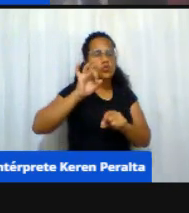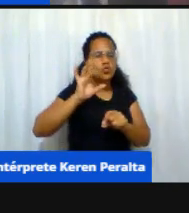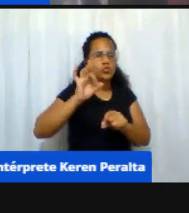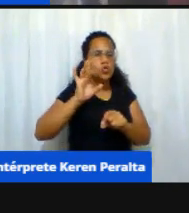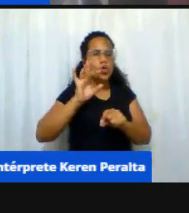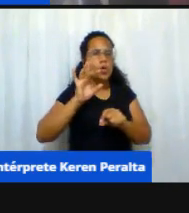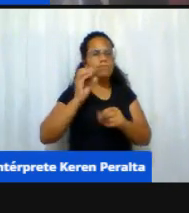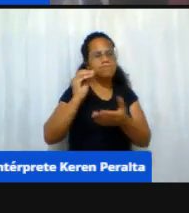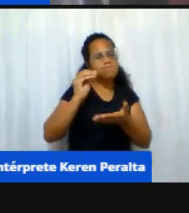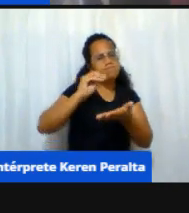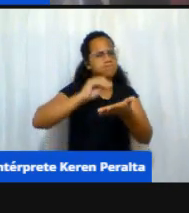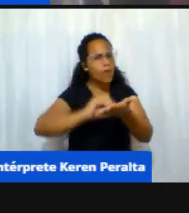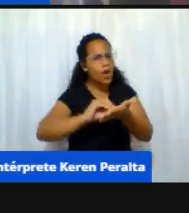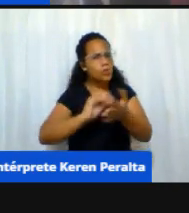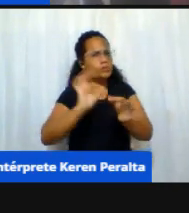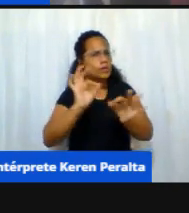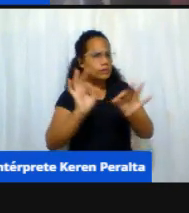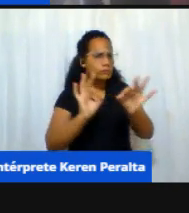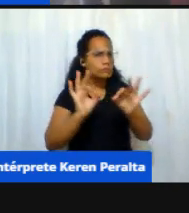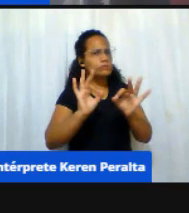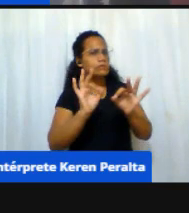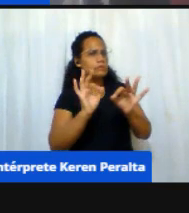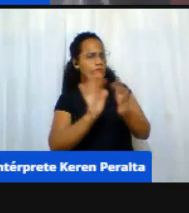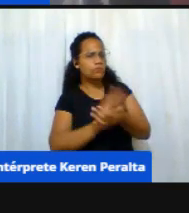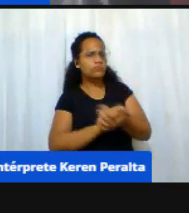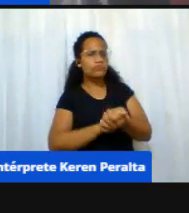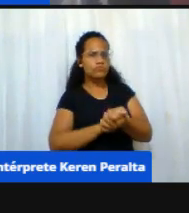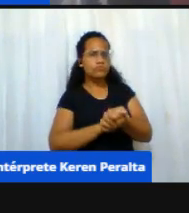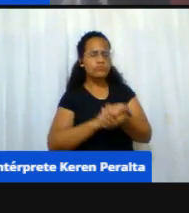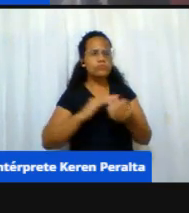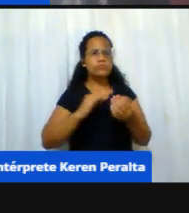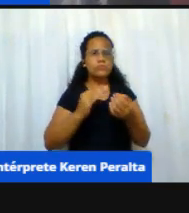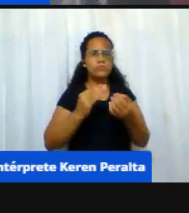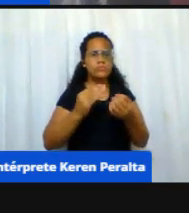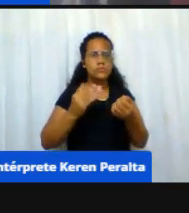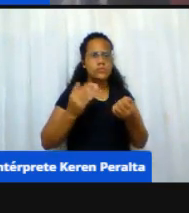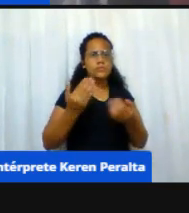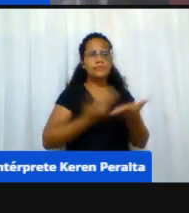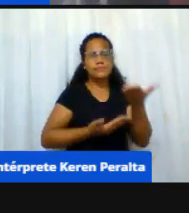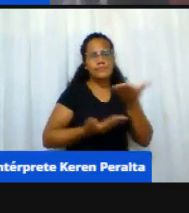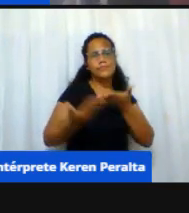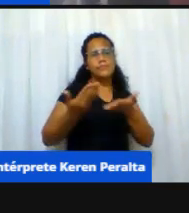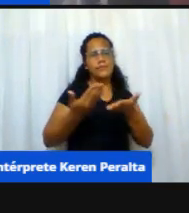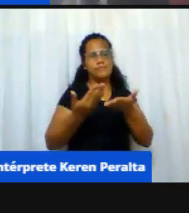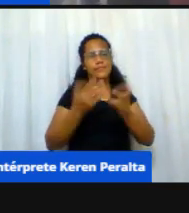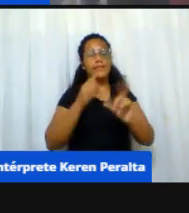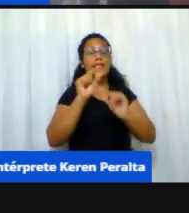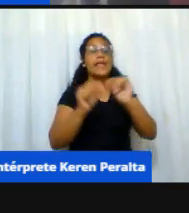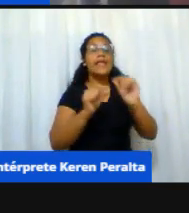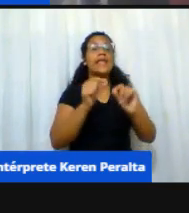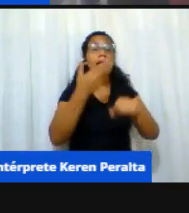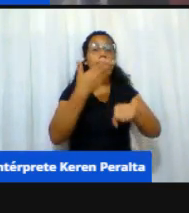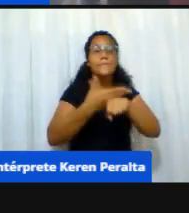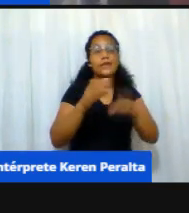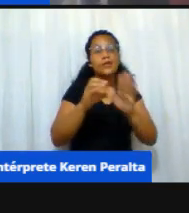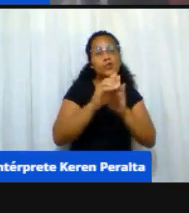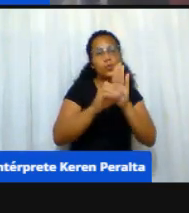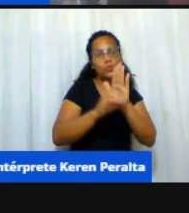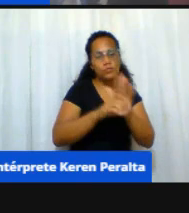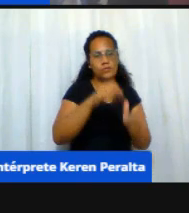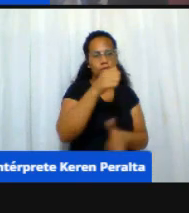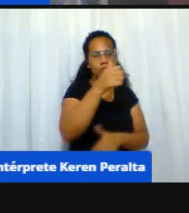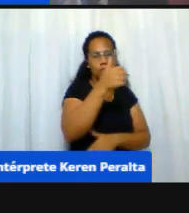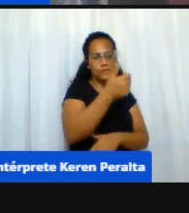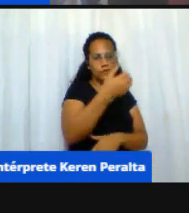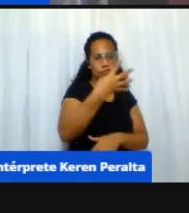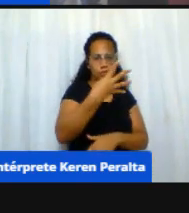nacional, em que as habilidades de número 24 a 31, constantes no campo de atuação